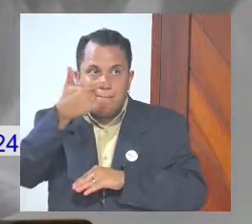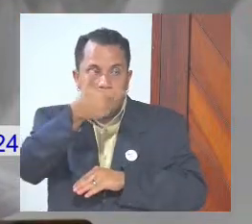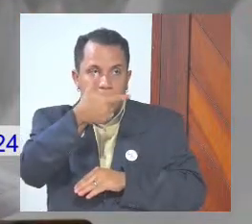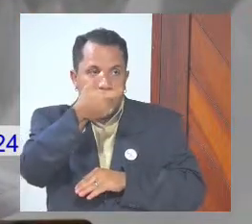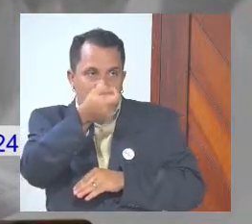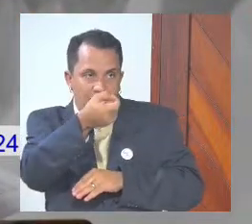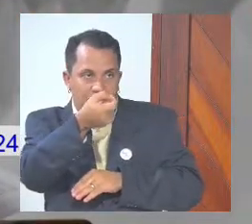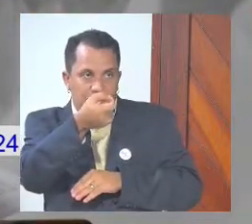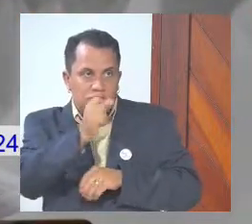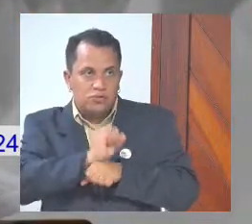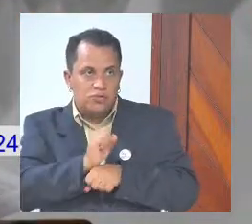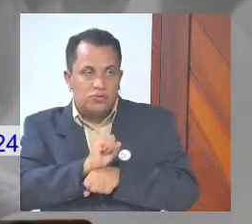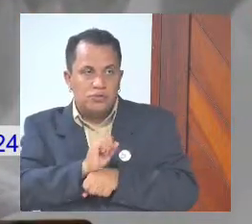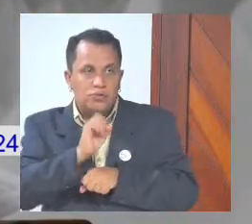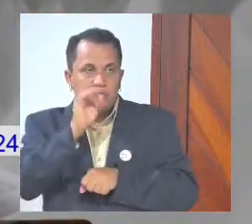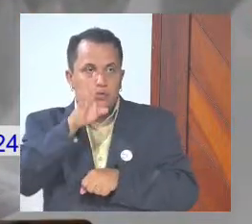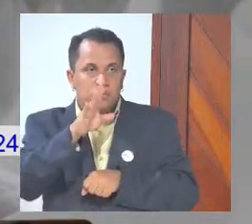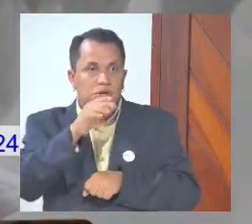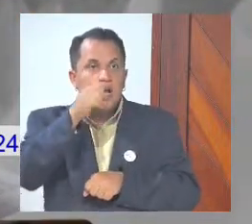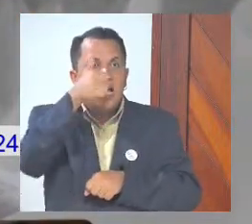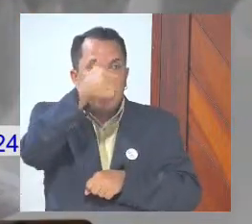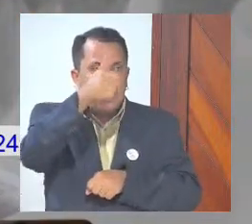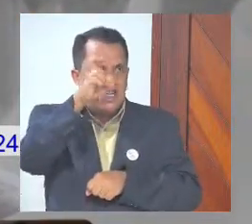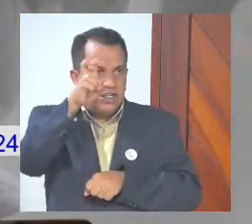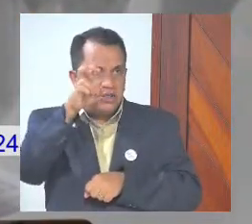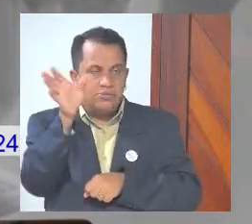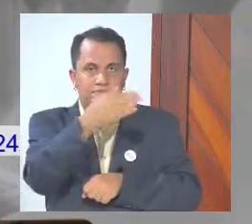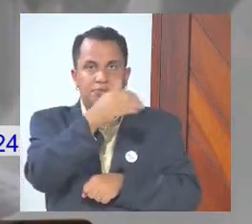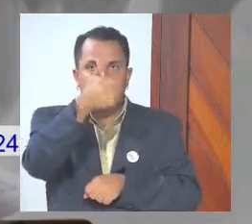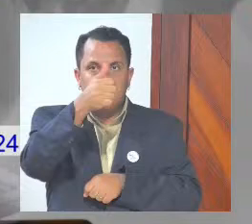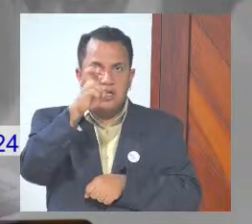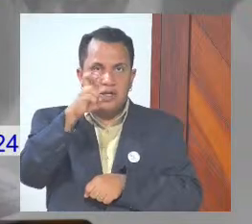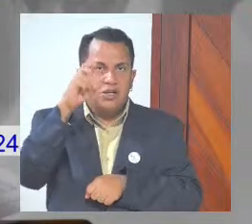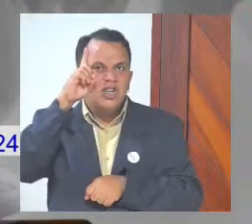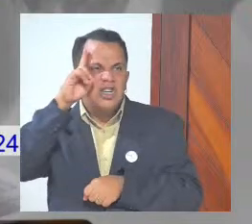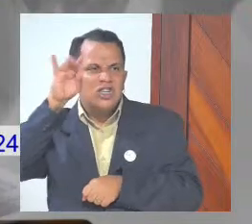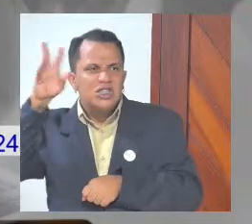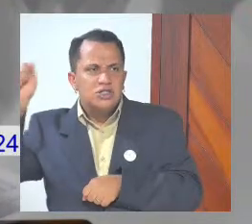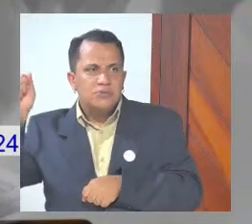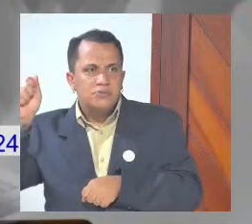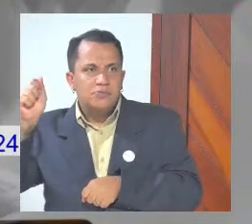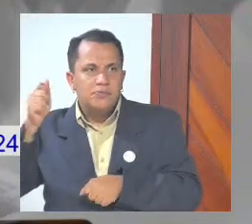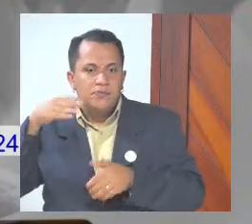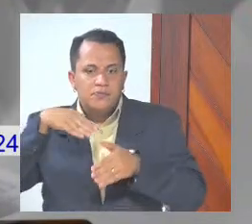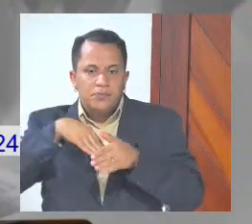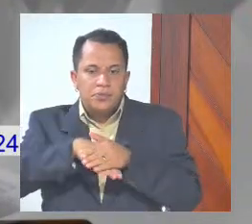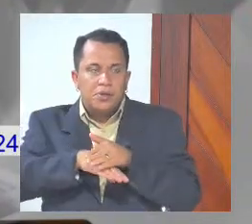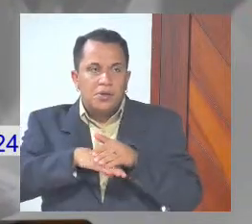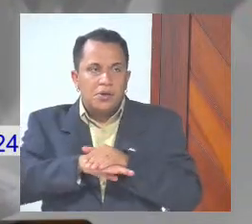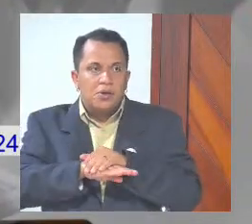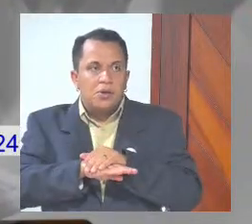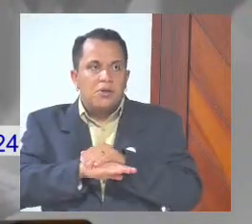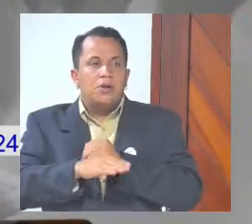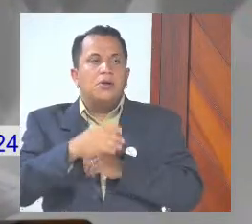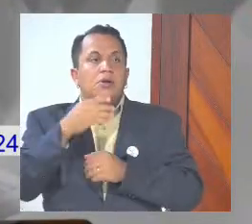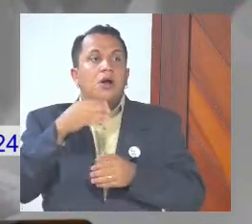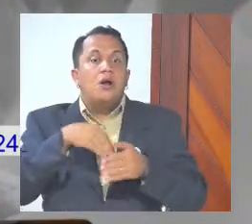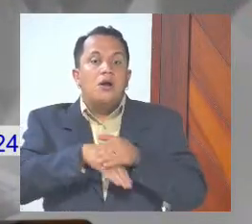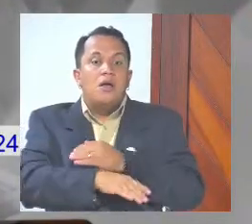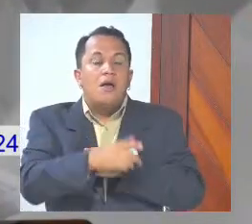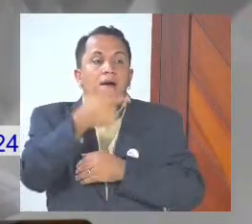no bujão, e eu só venho aqui de 15 em 15 dias. Eu estarei economizando 20 litros por